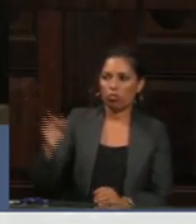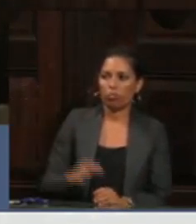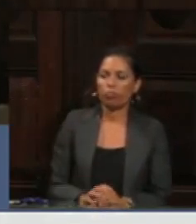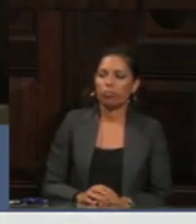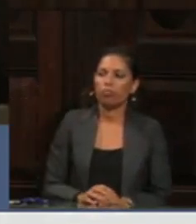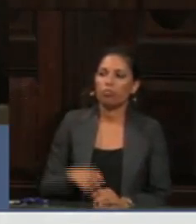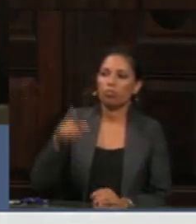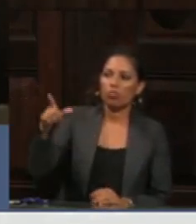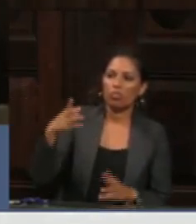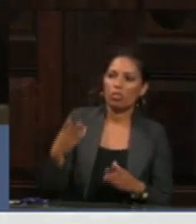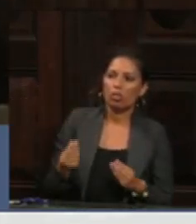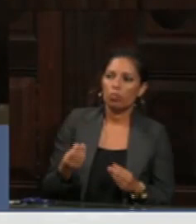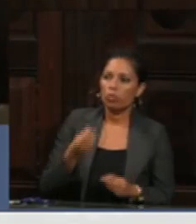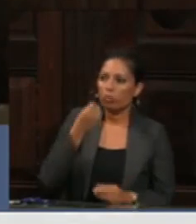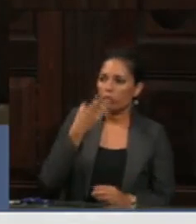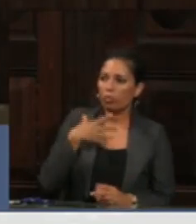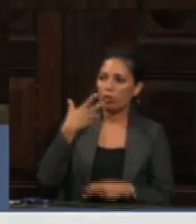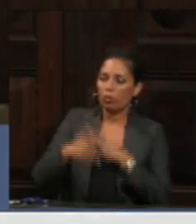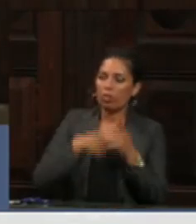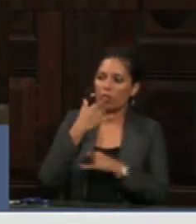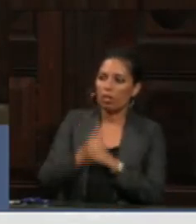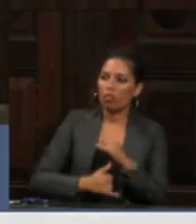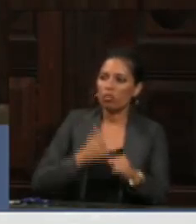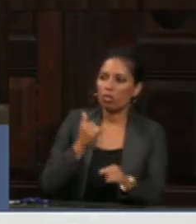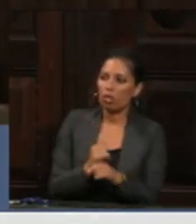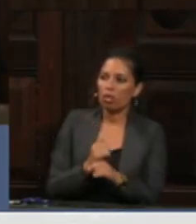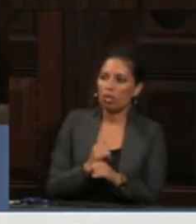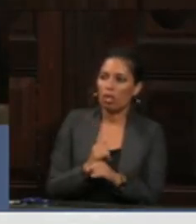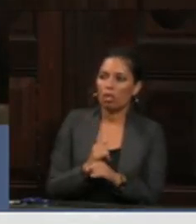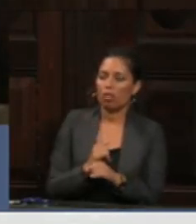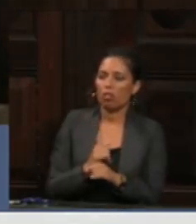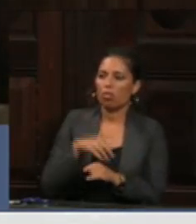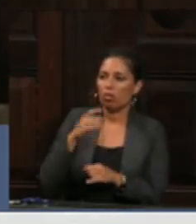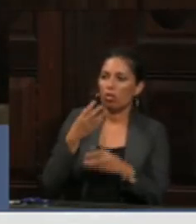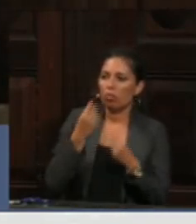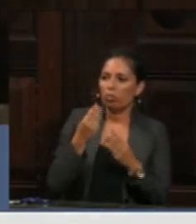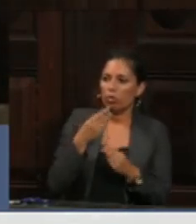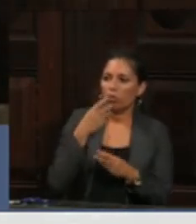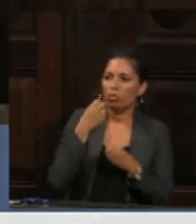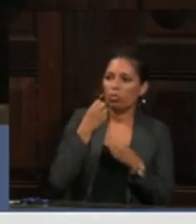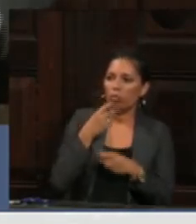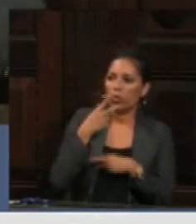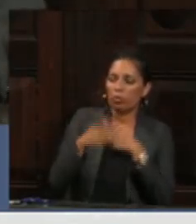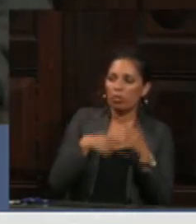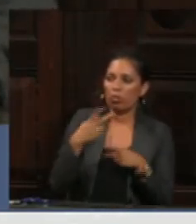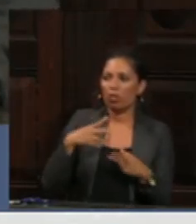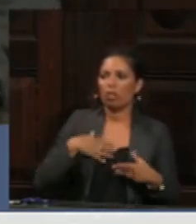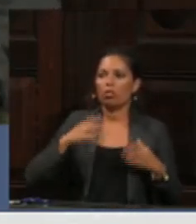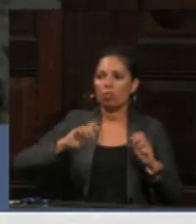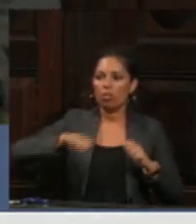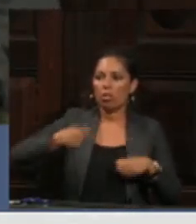Ele é muito bom para fazer mídia. Ele é muito bom para posar de bonzinho,